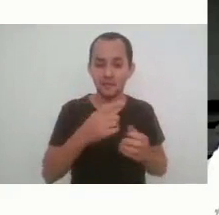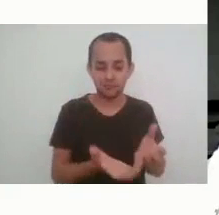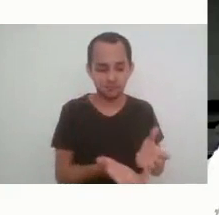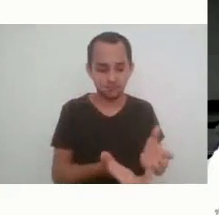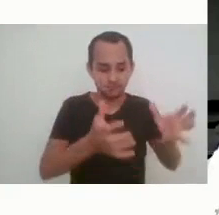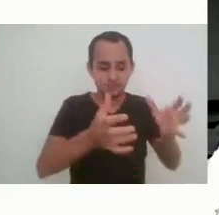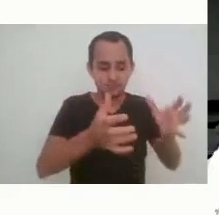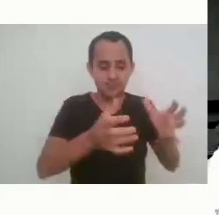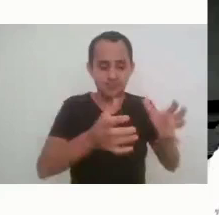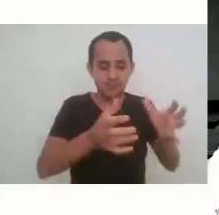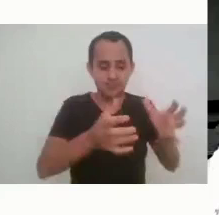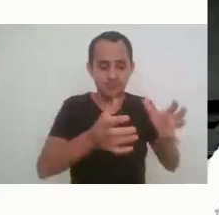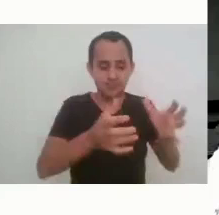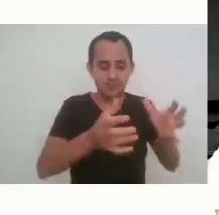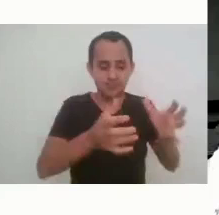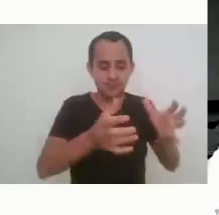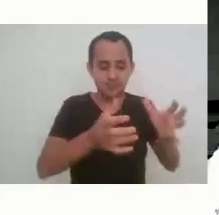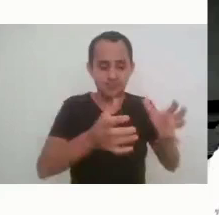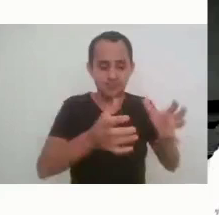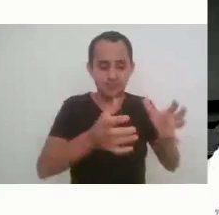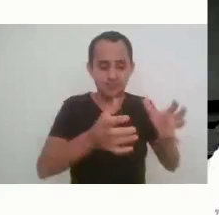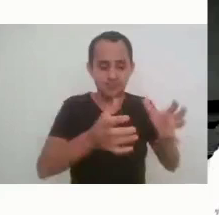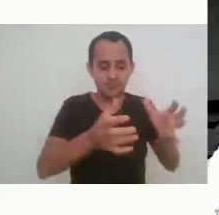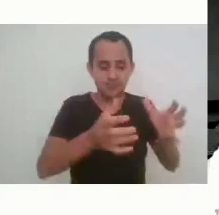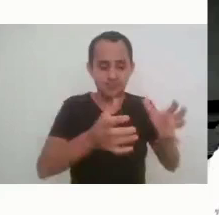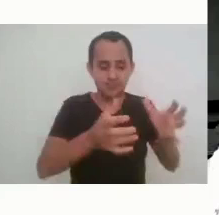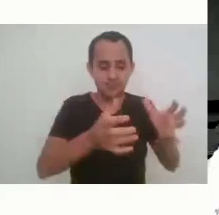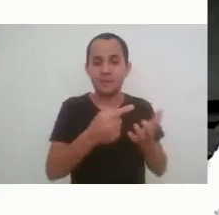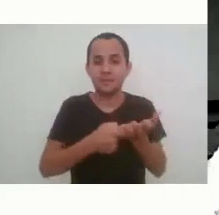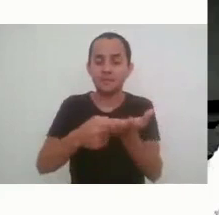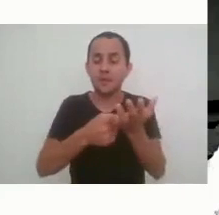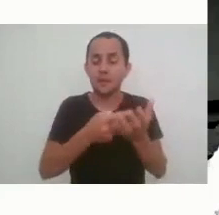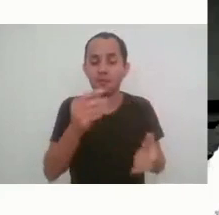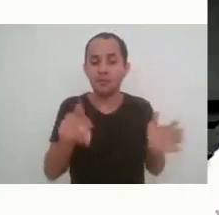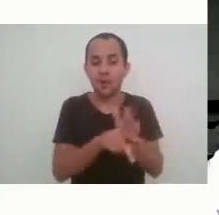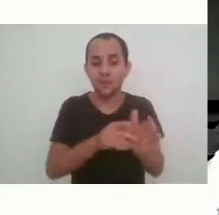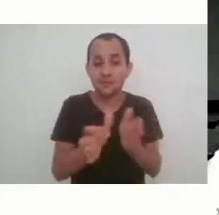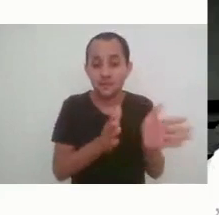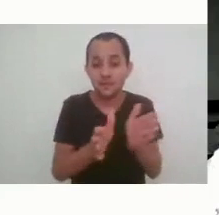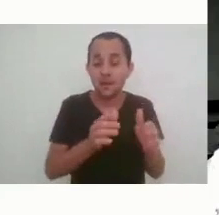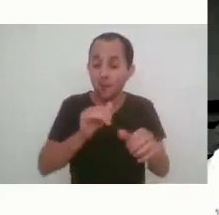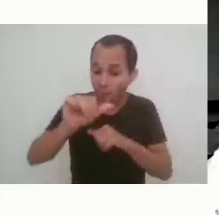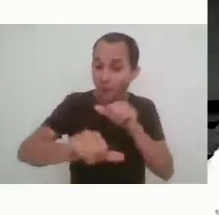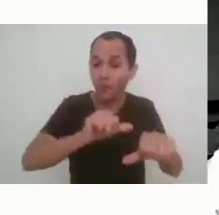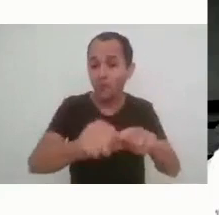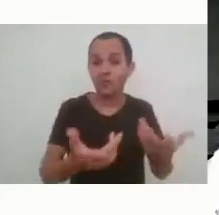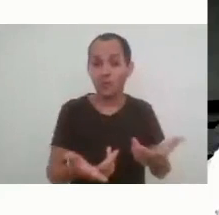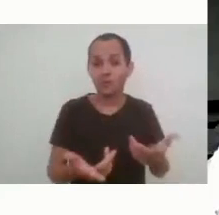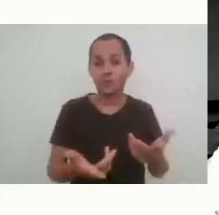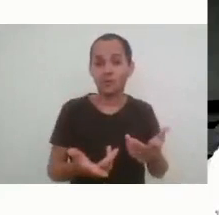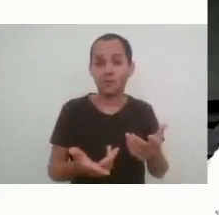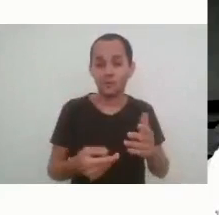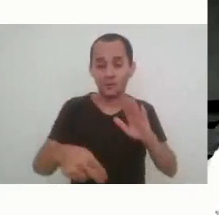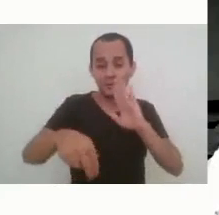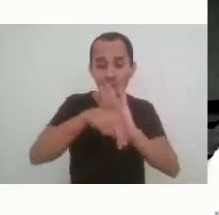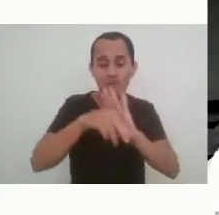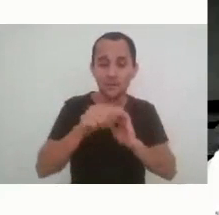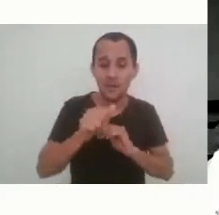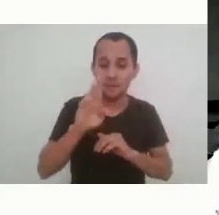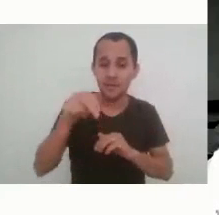abertura frontal, era padrão para acessibilidade. Nós conseguimos mudar isso na norma da ABNT e